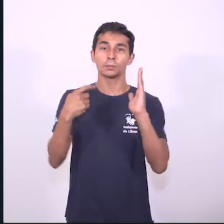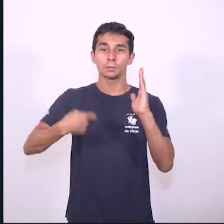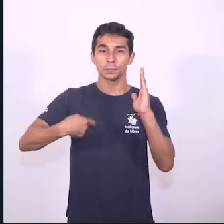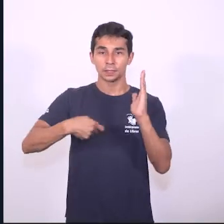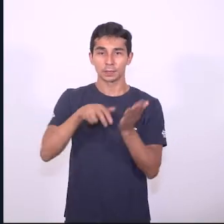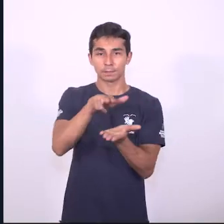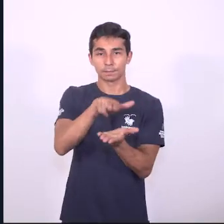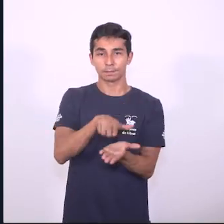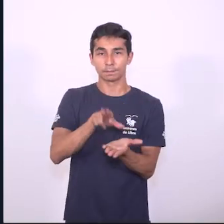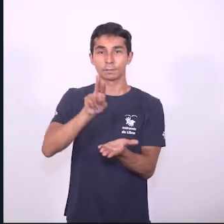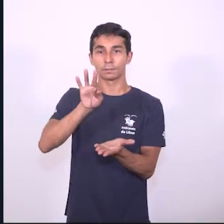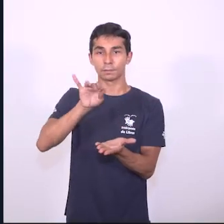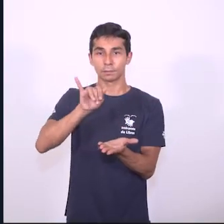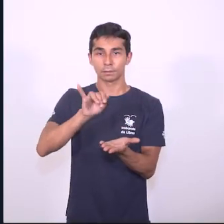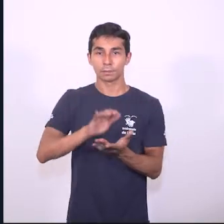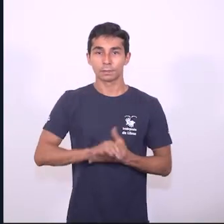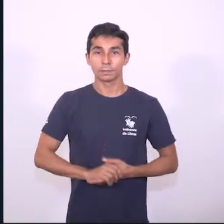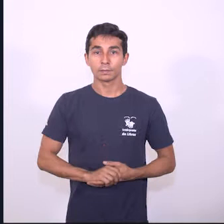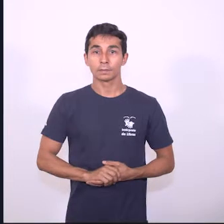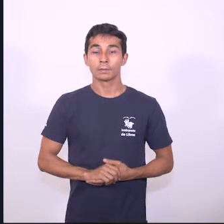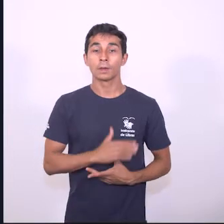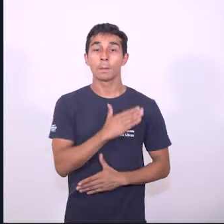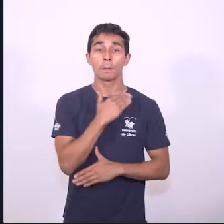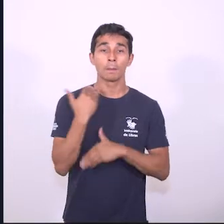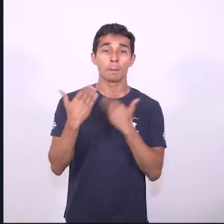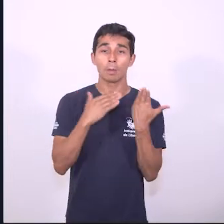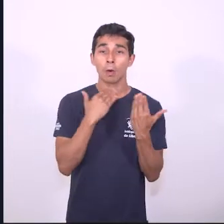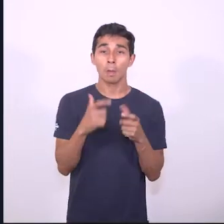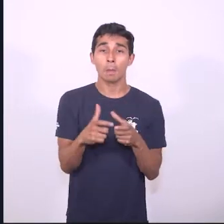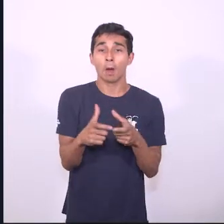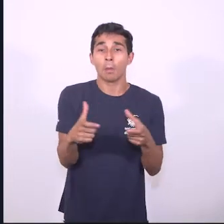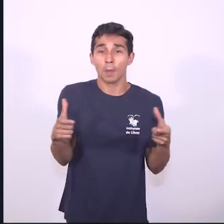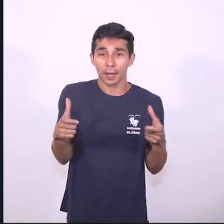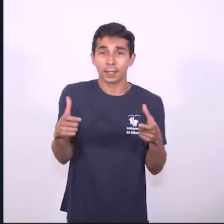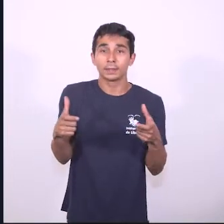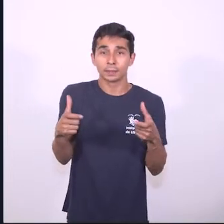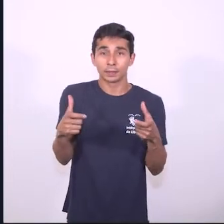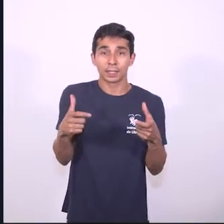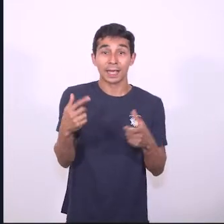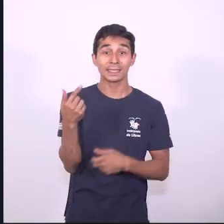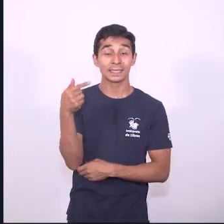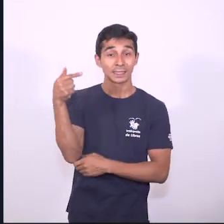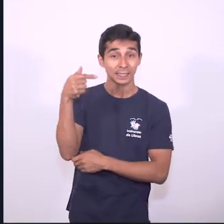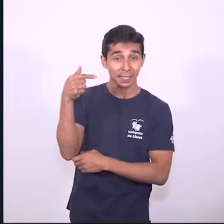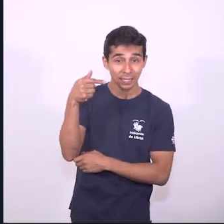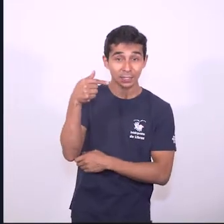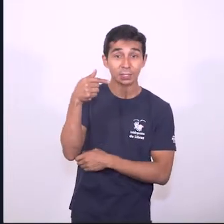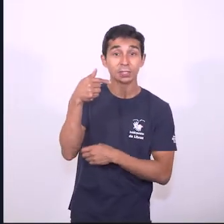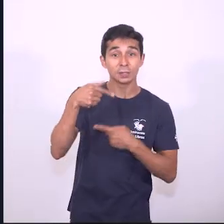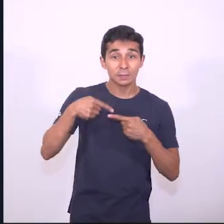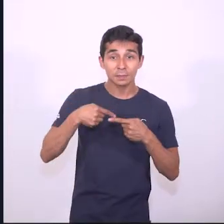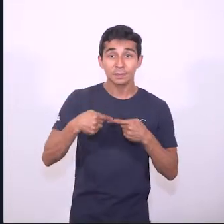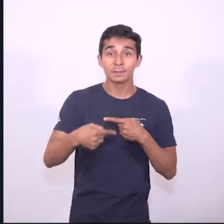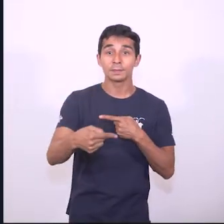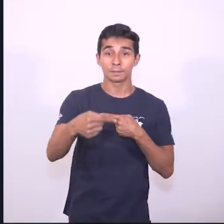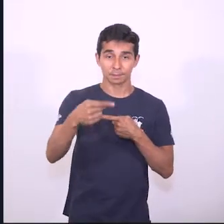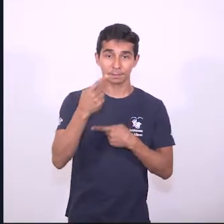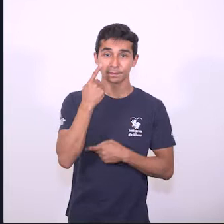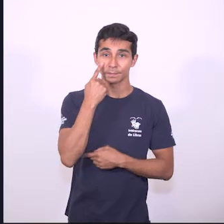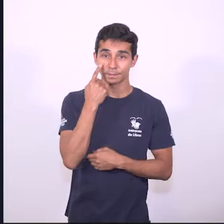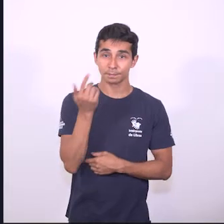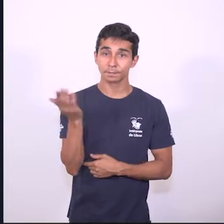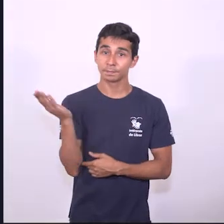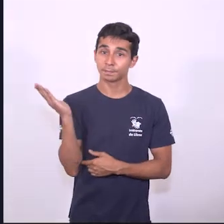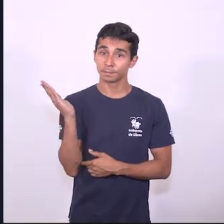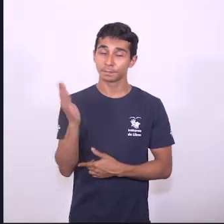Aqui o aumento do número de óbitos a partir da semana 7, com destaque para a 20ª, aqui a